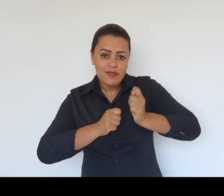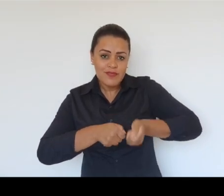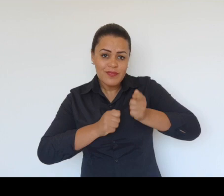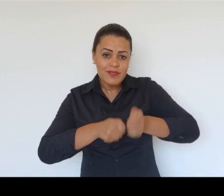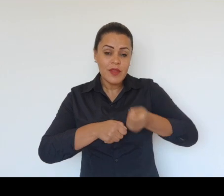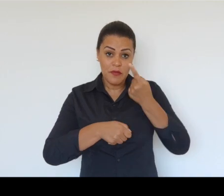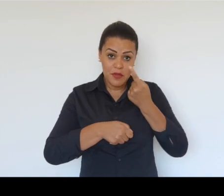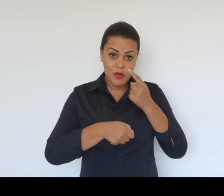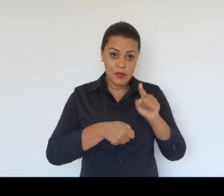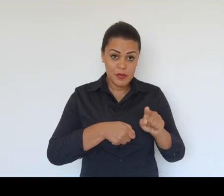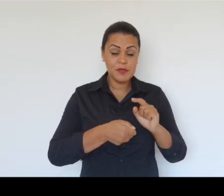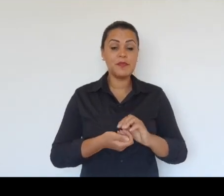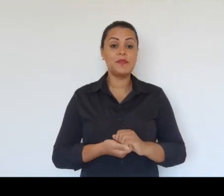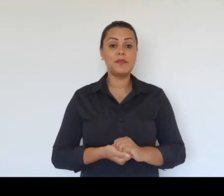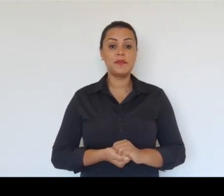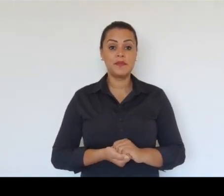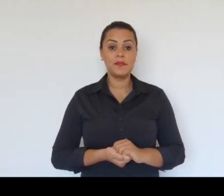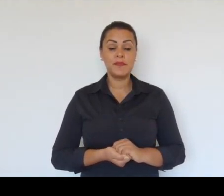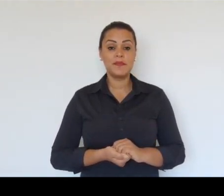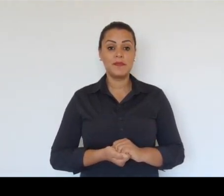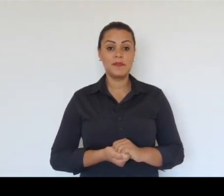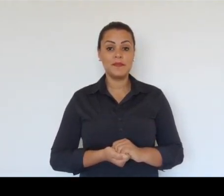Aqui tem um nó.